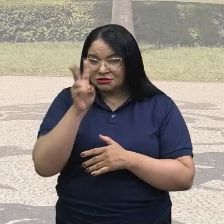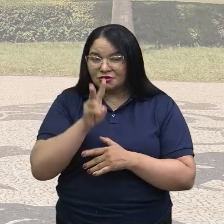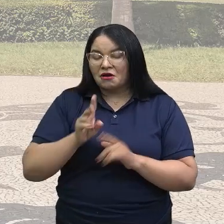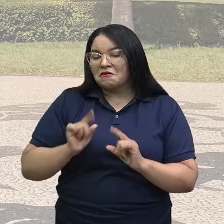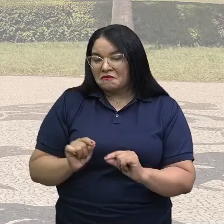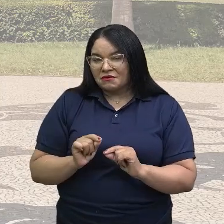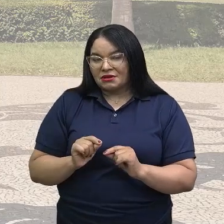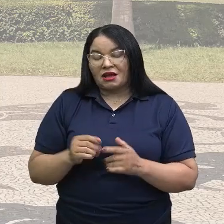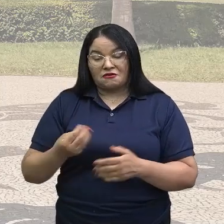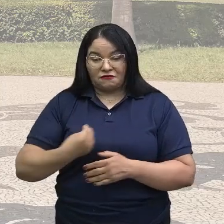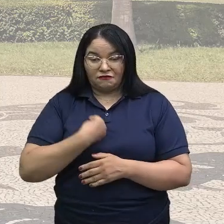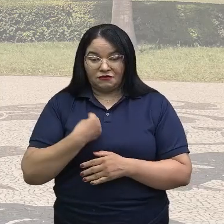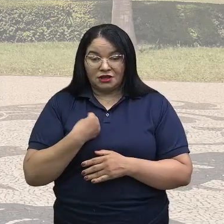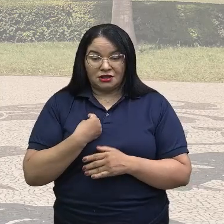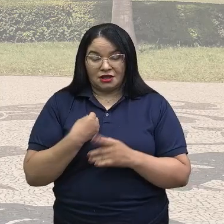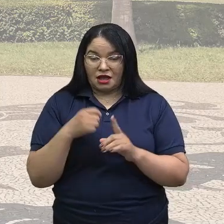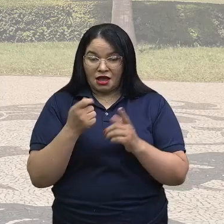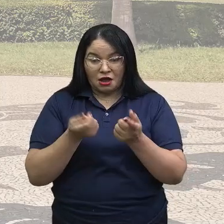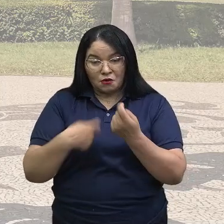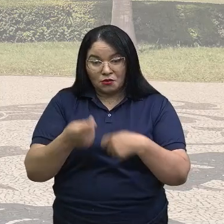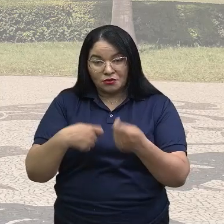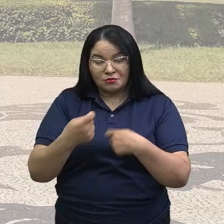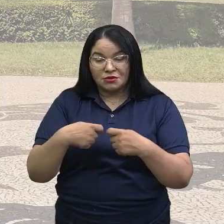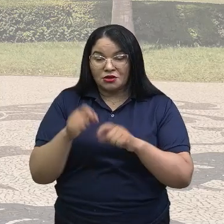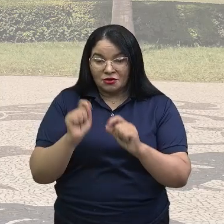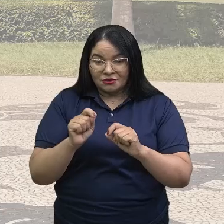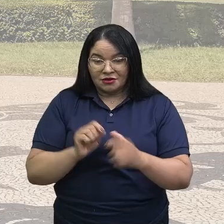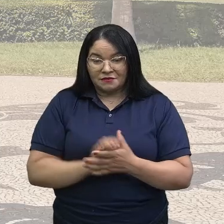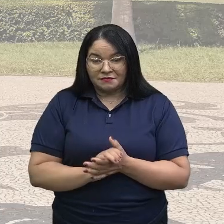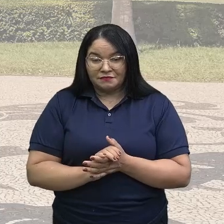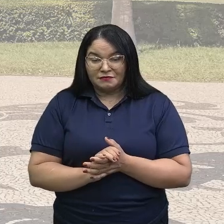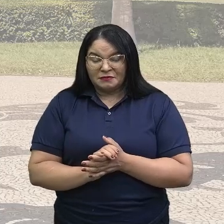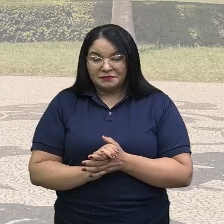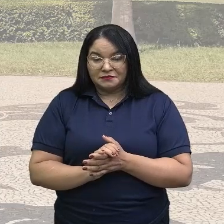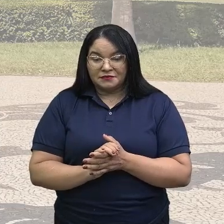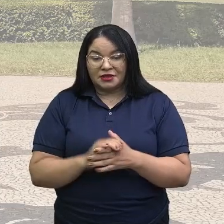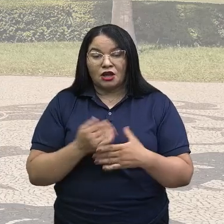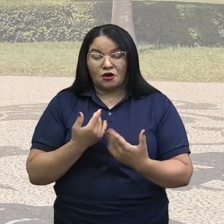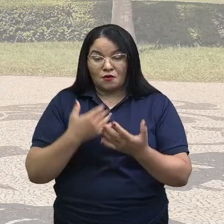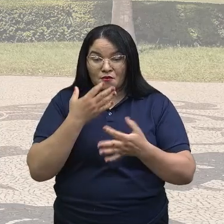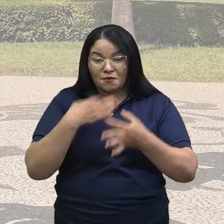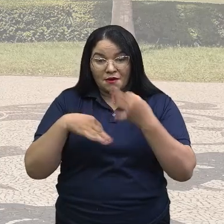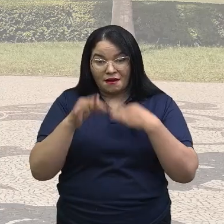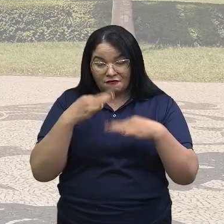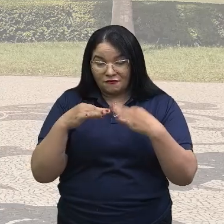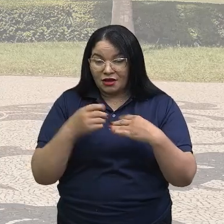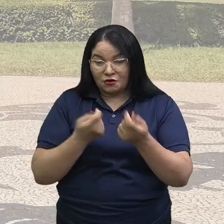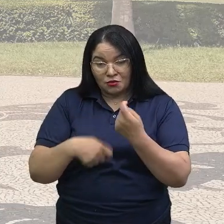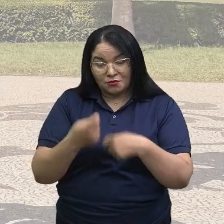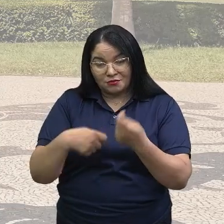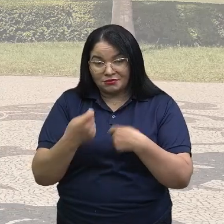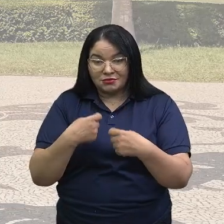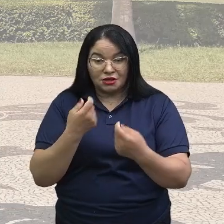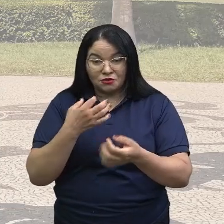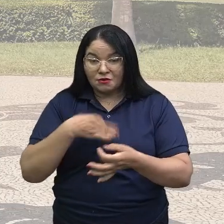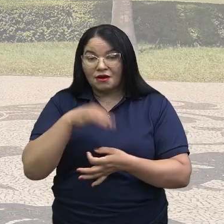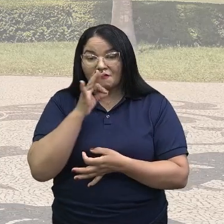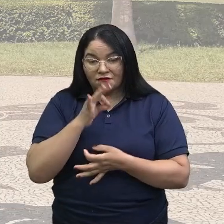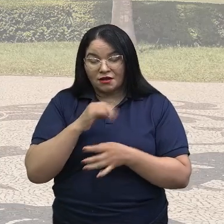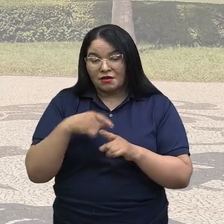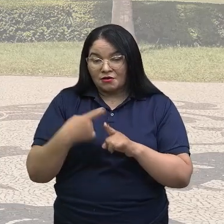vivendo no panorama econômico o chamado ciclo do café, economia cafeeira, onde